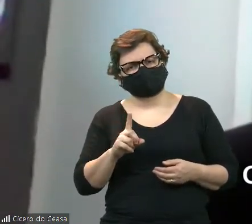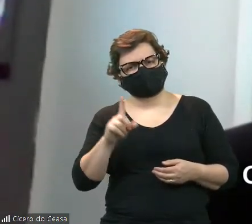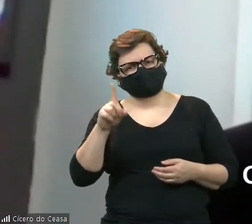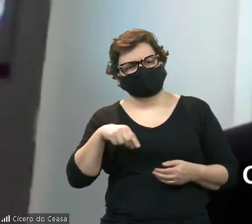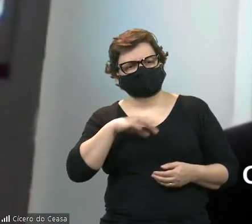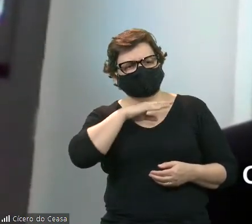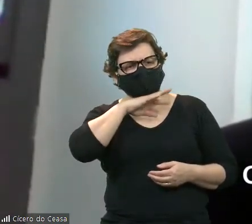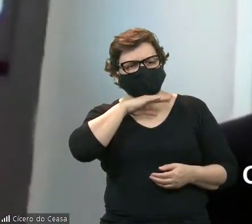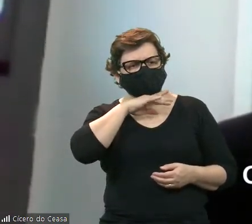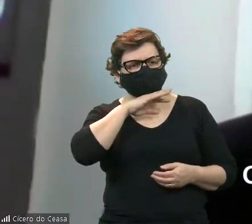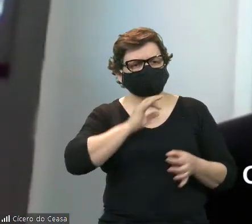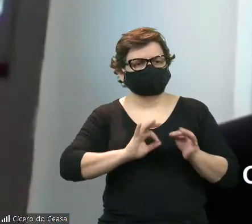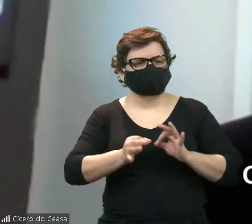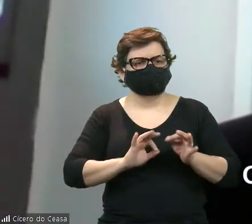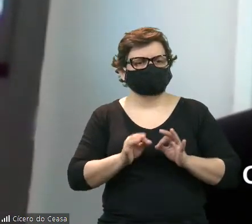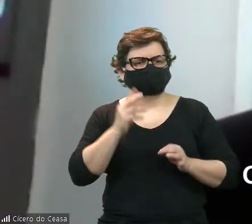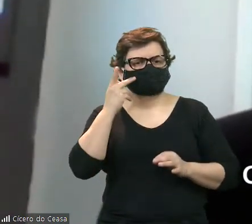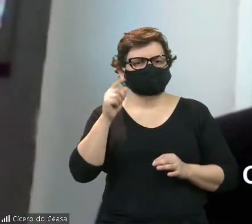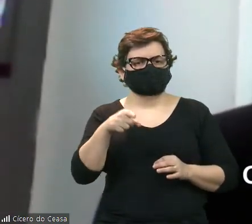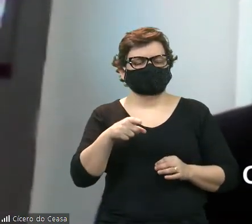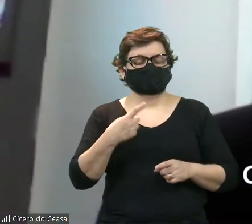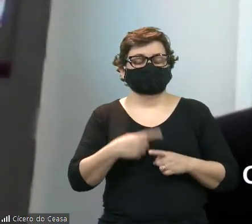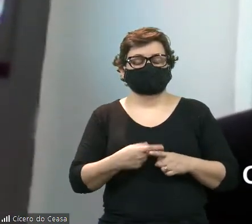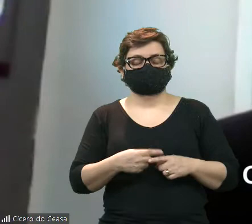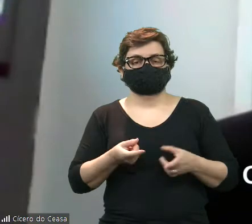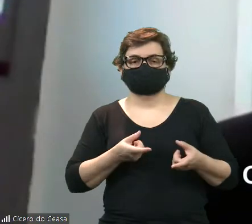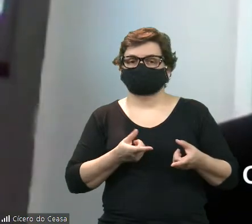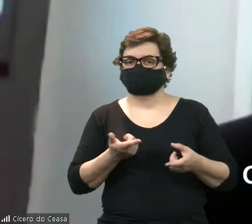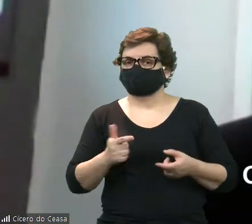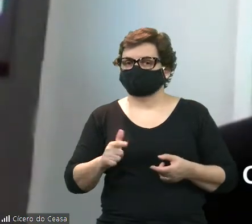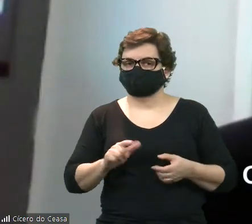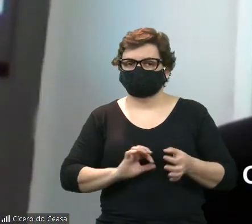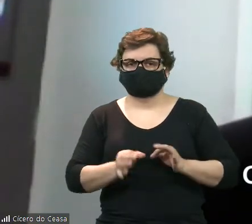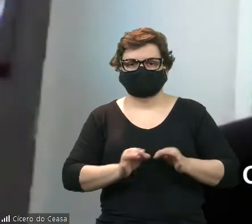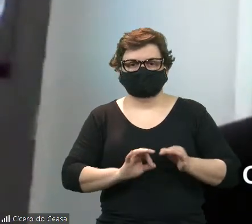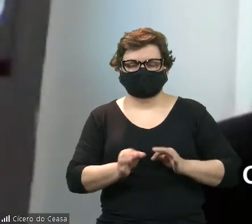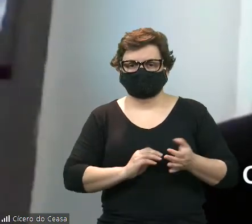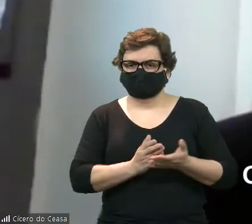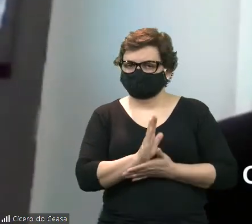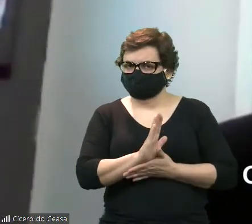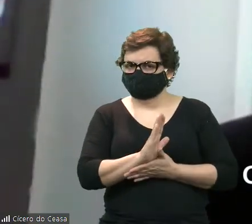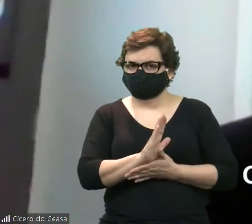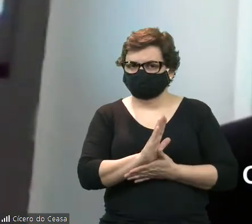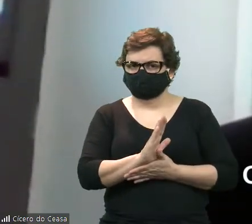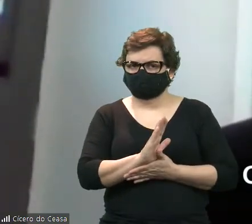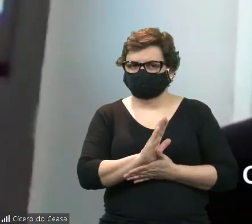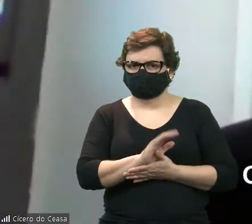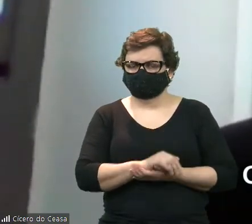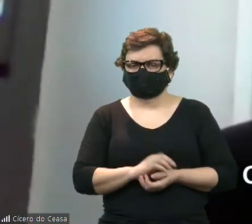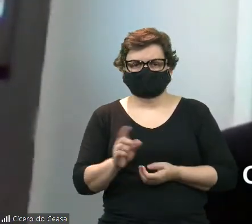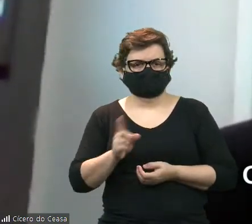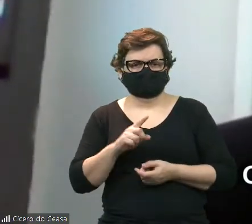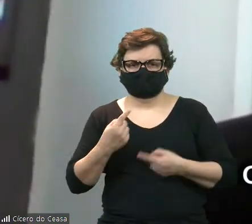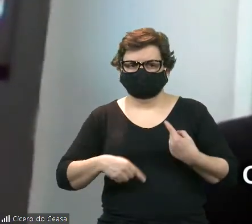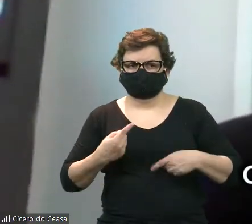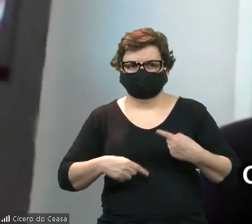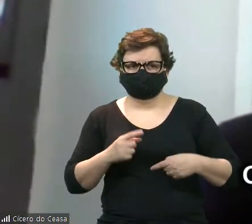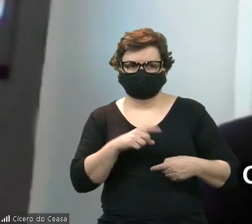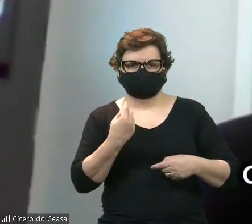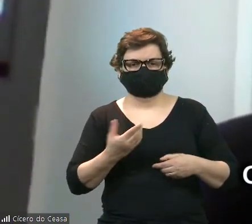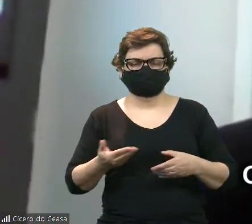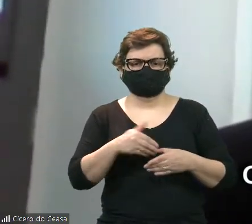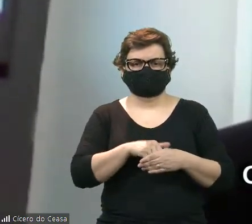o projeto nessa questão, porque não tem projeto de plano aprovado, não foi discutido, então nós vamos estar